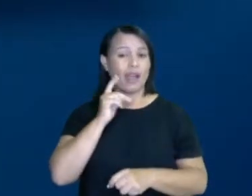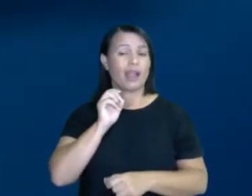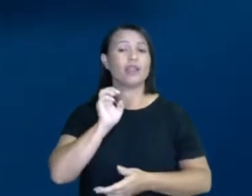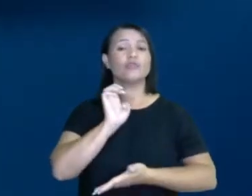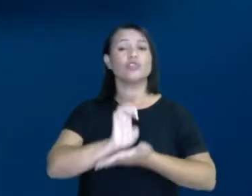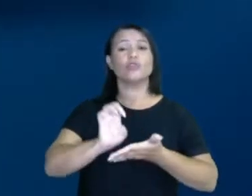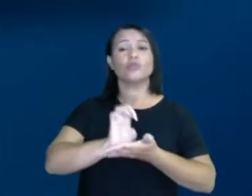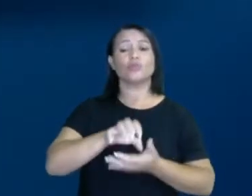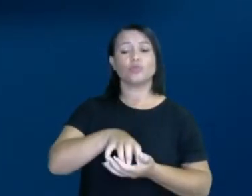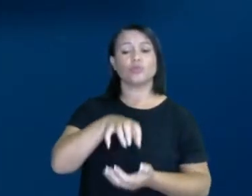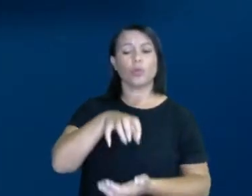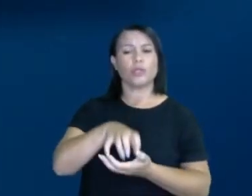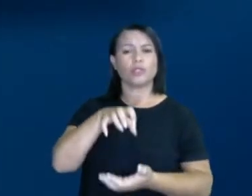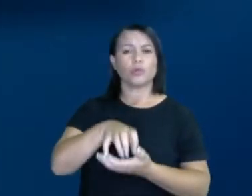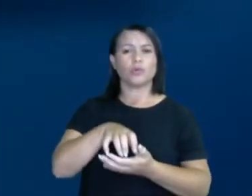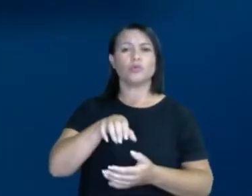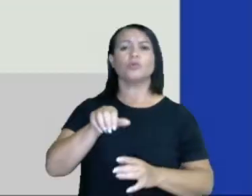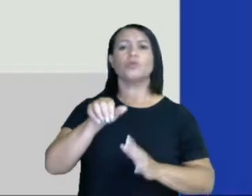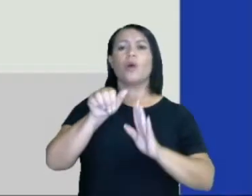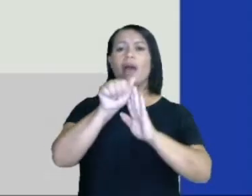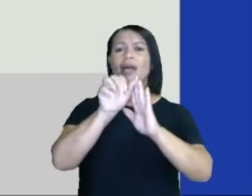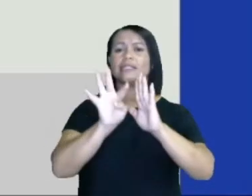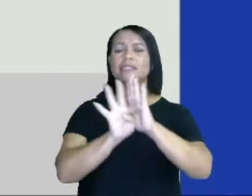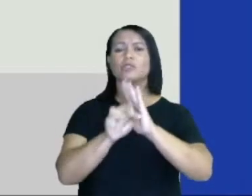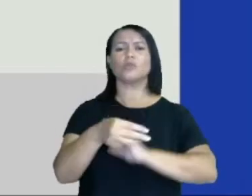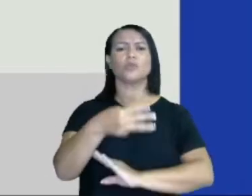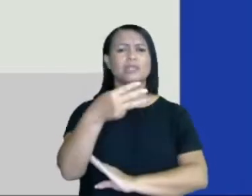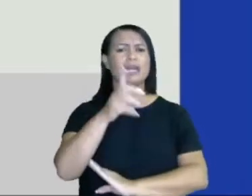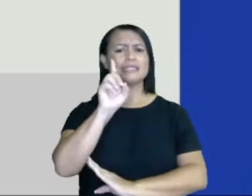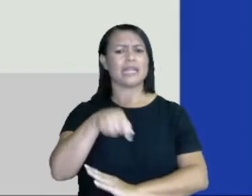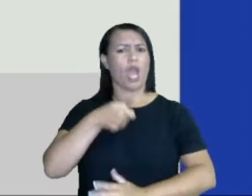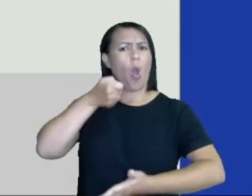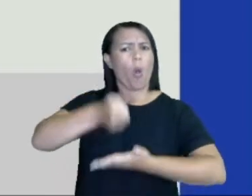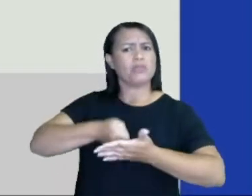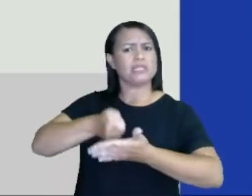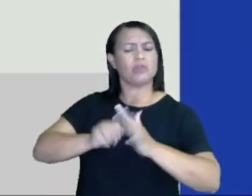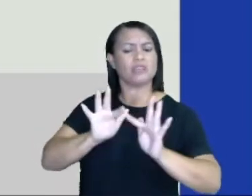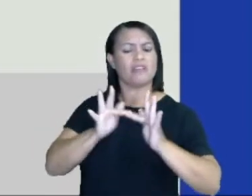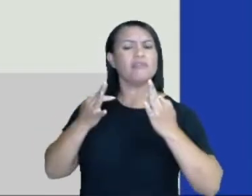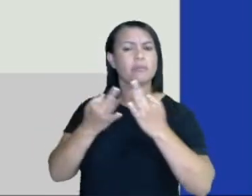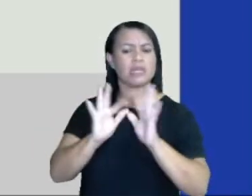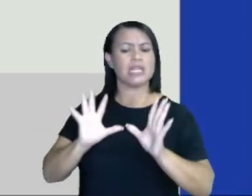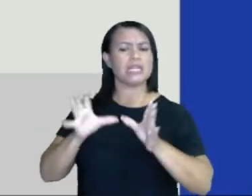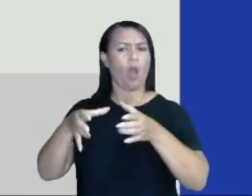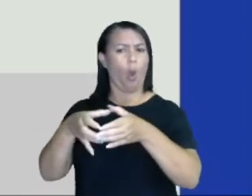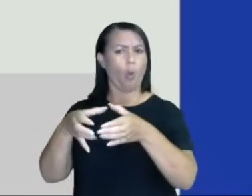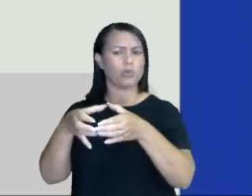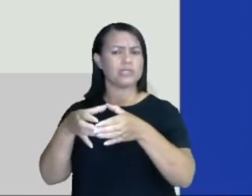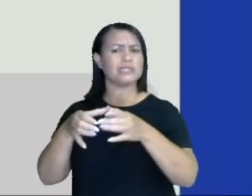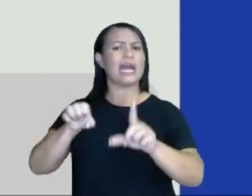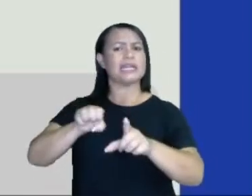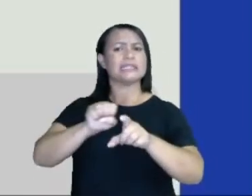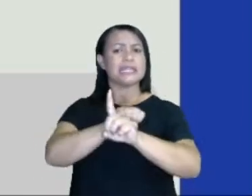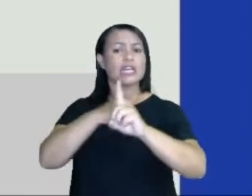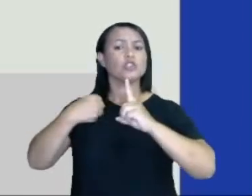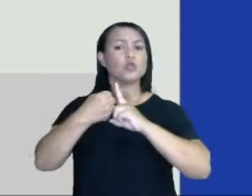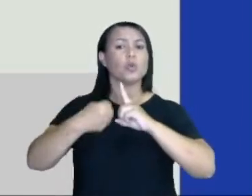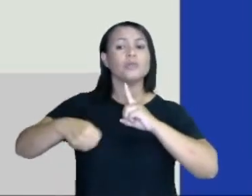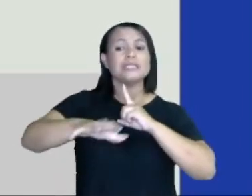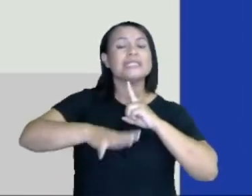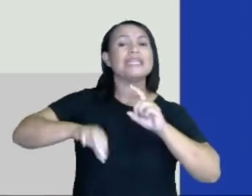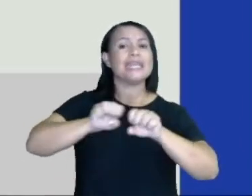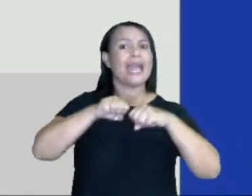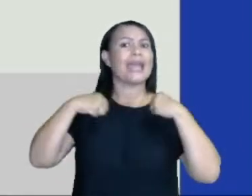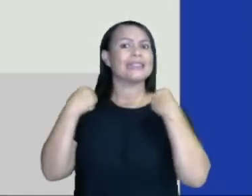tá? Artigo 3. É obrigação da família, da comunidade, da sociedade e do